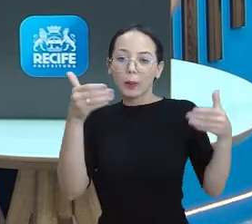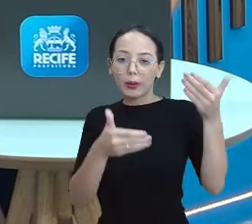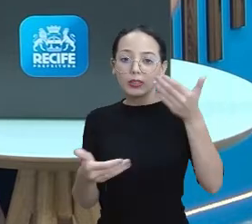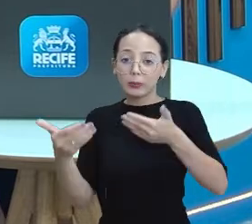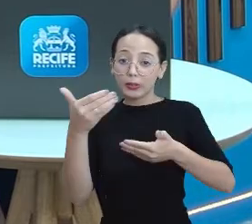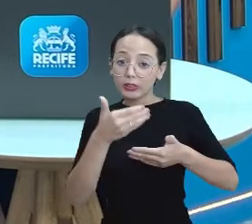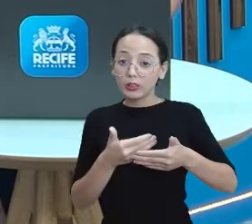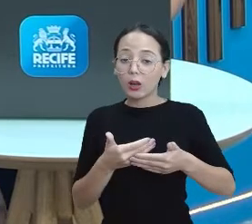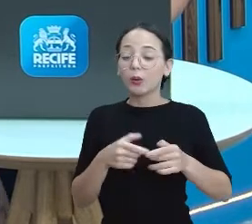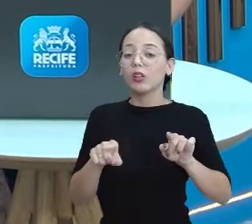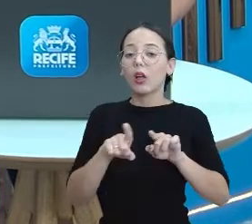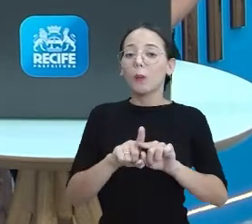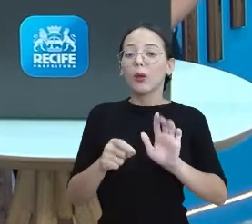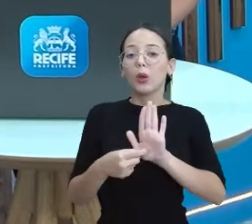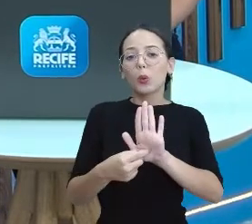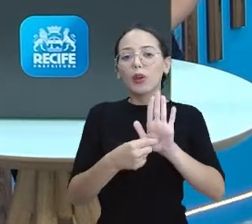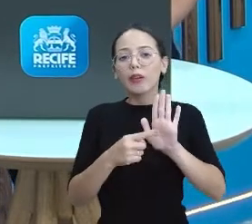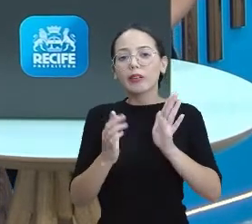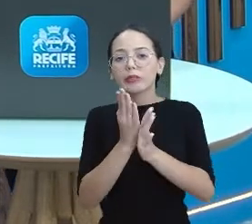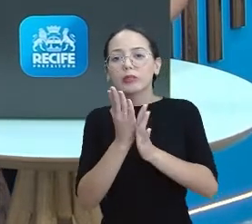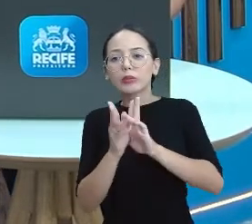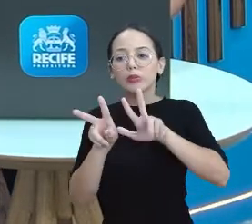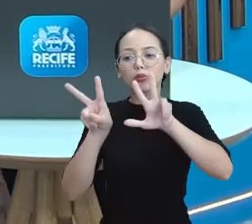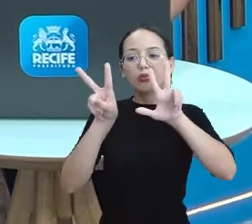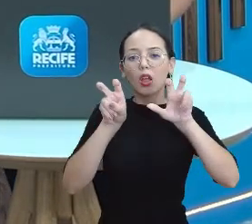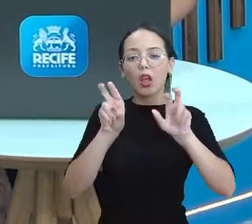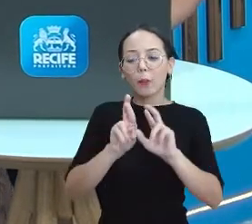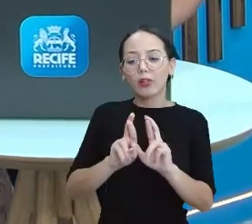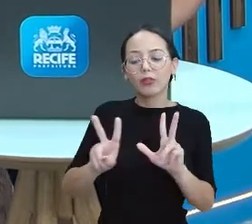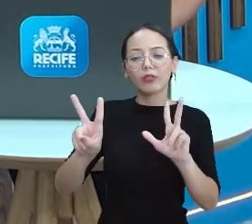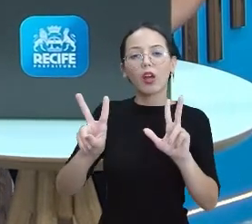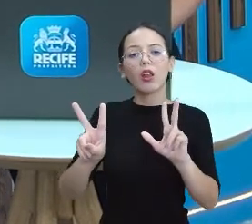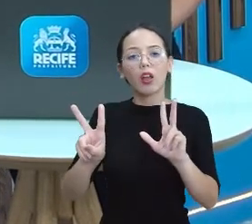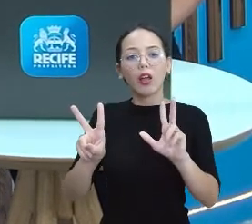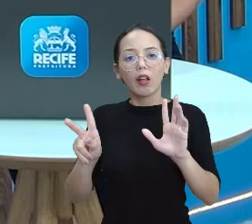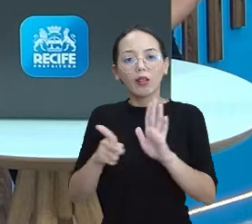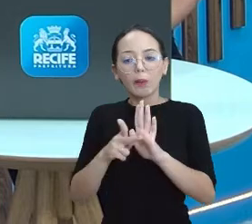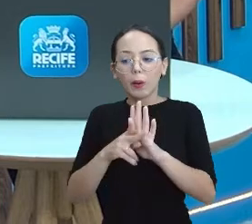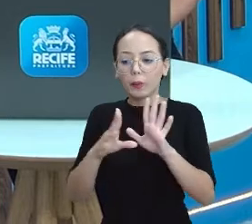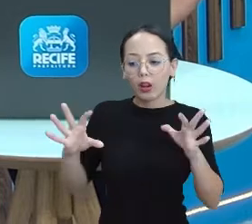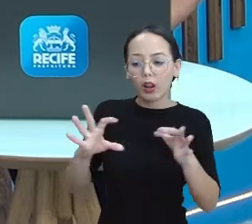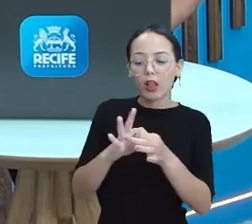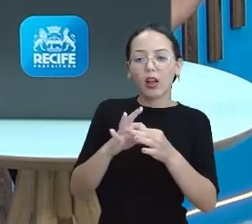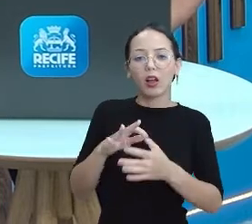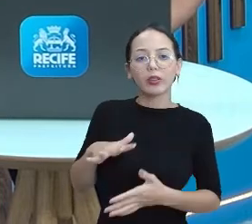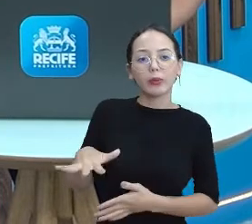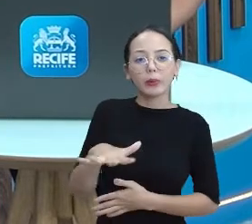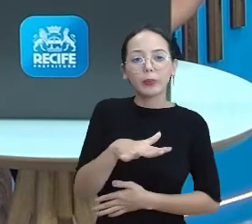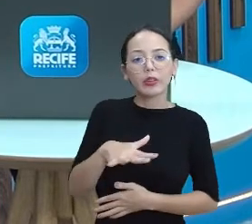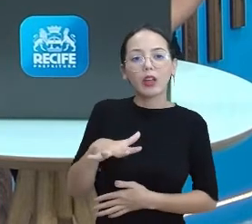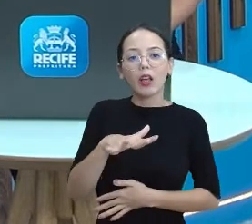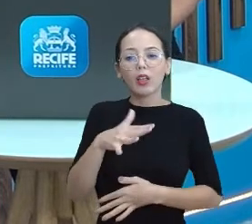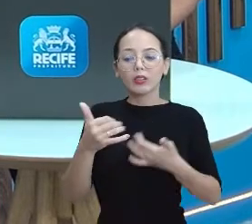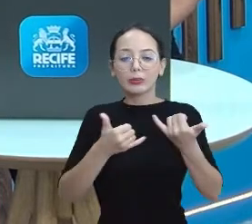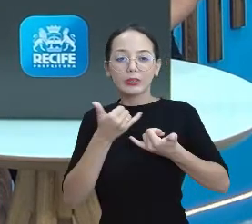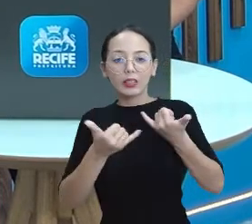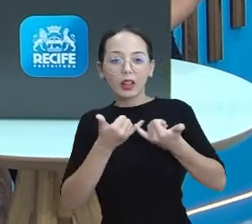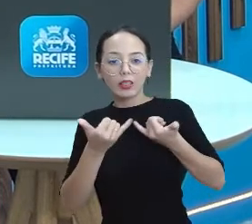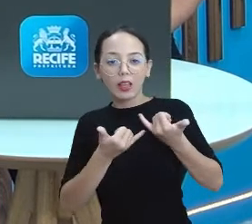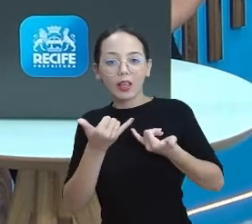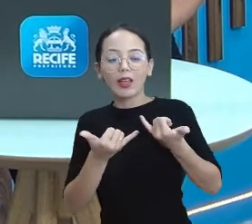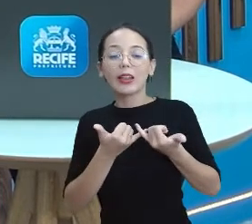e aí a gente pode trazer temáticas muito diferentes relacionadas ao ambiente, relacionadas às